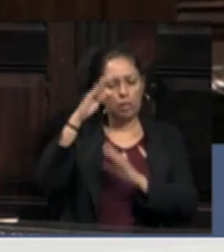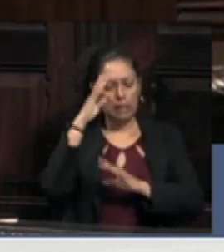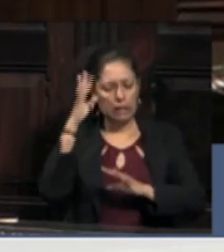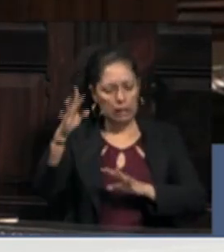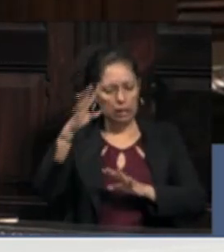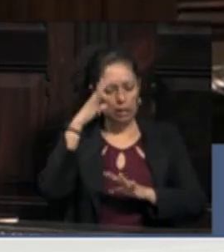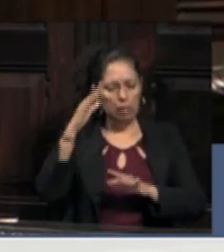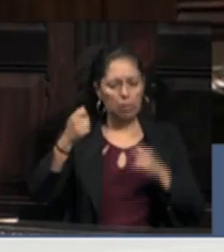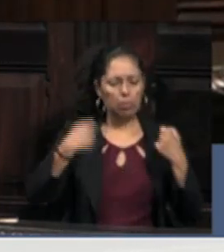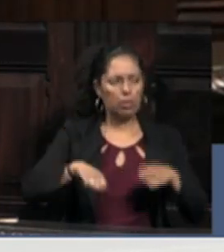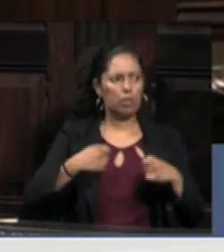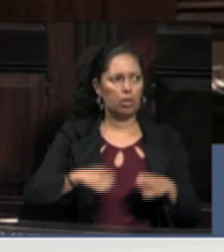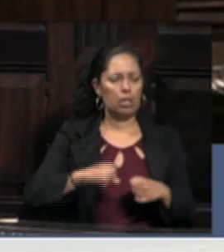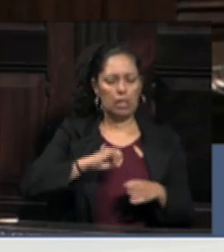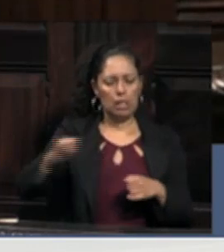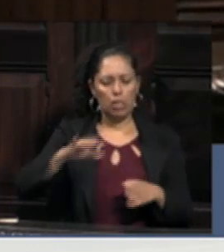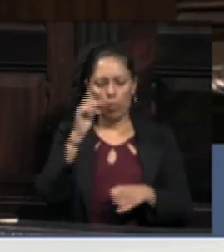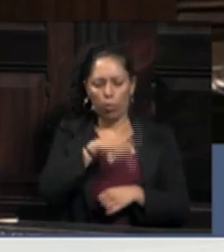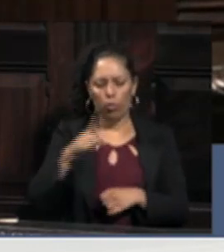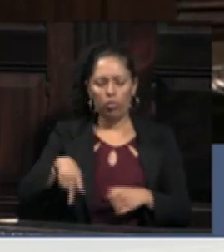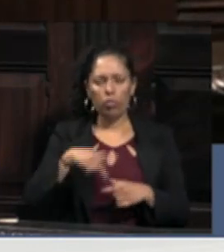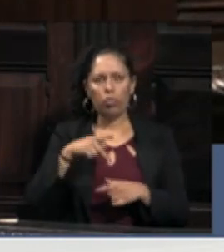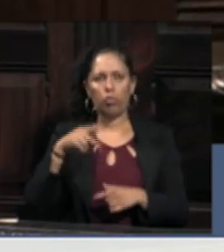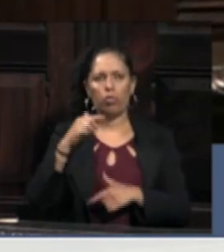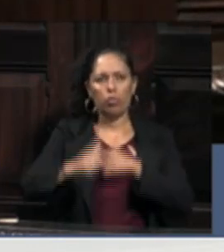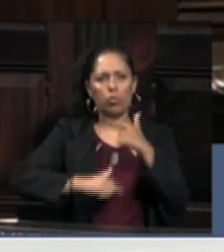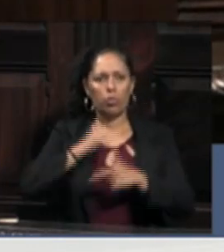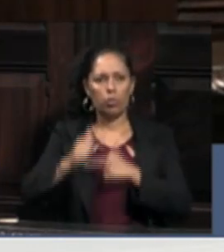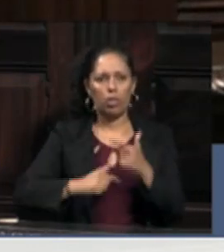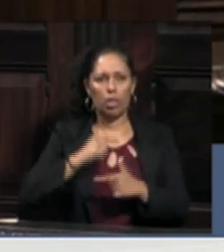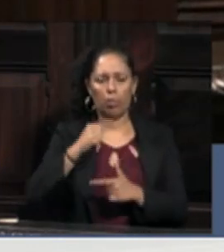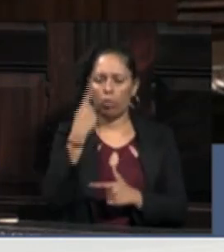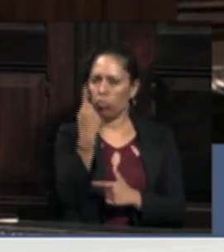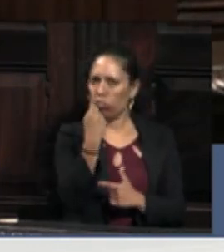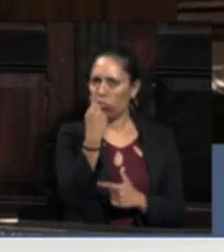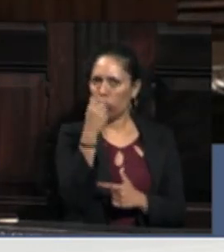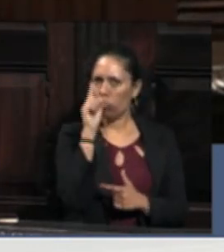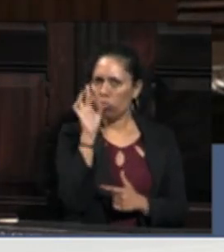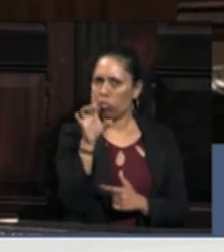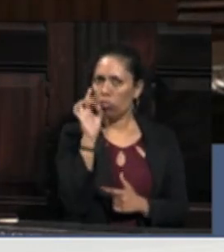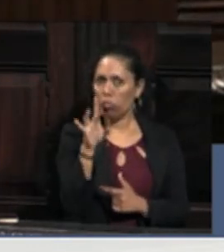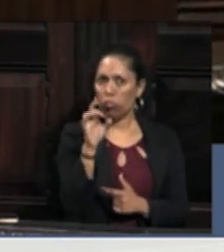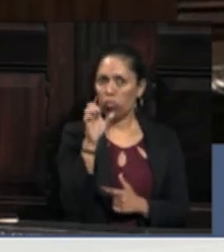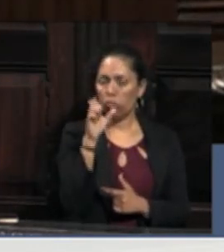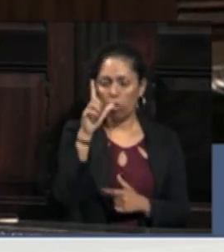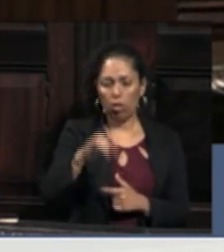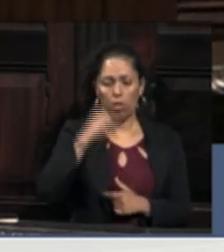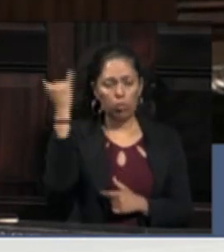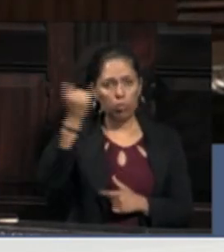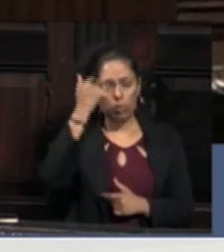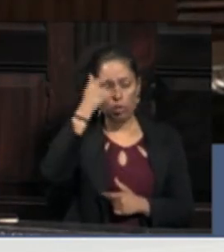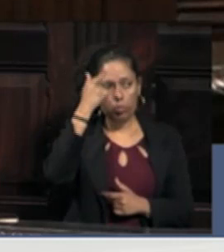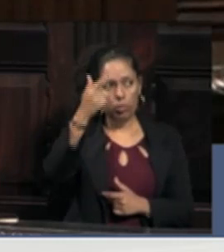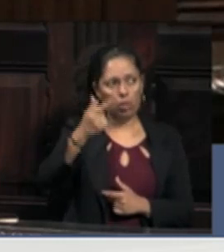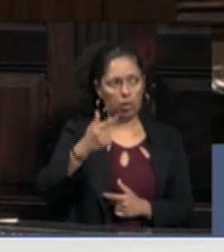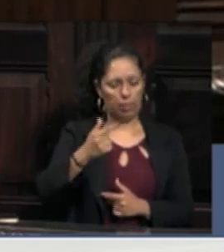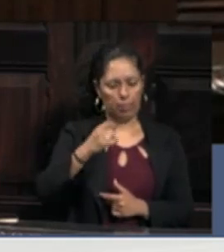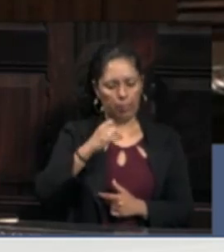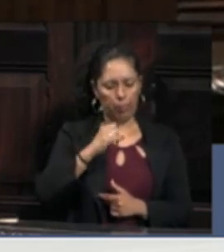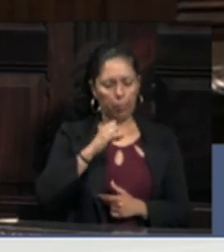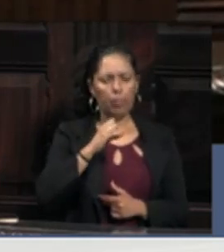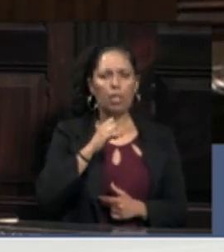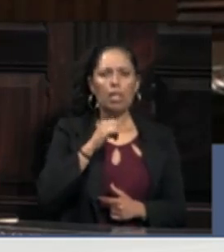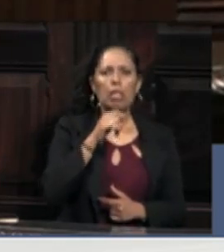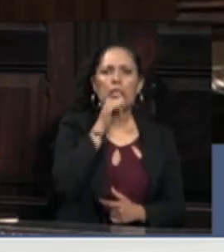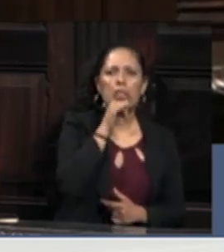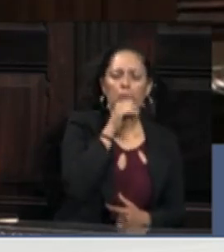A dedicação exclusiva na universidade tem um sentido. Por que é importante o professor se dedicar exclusivamente